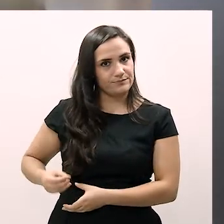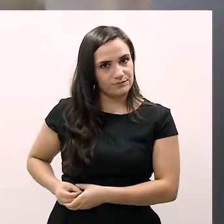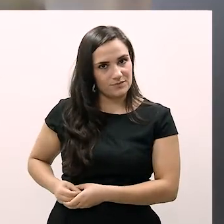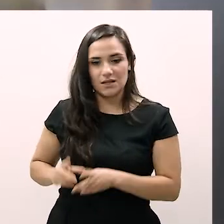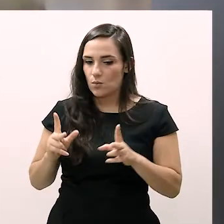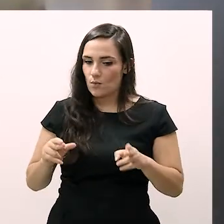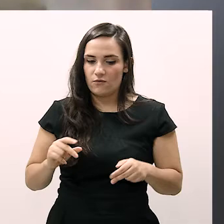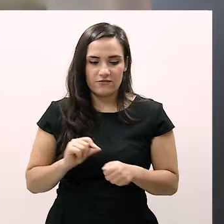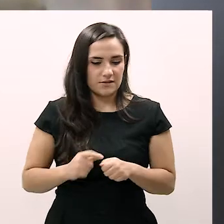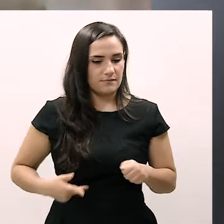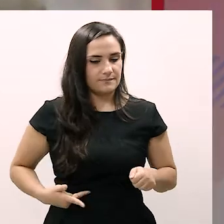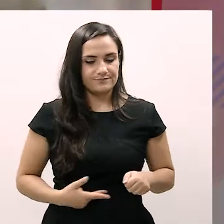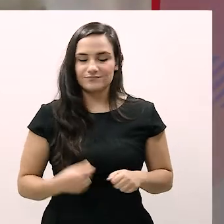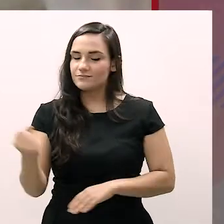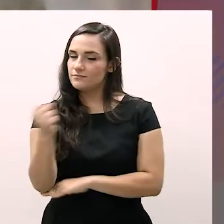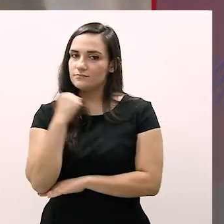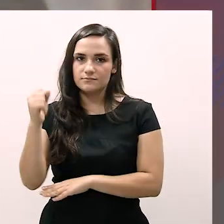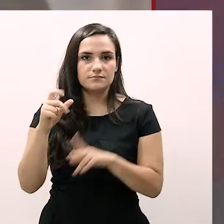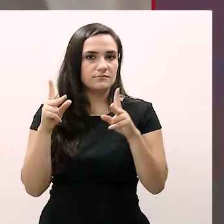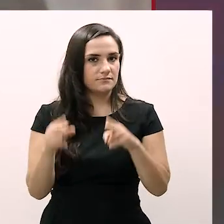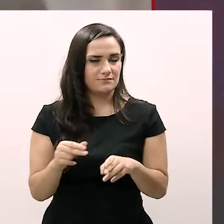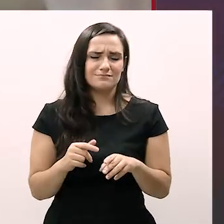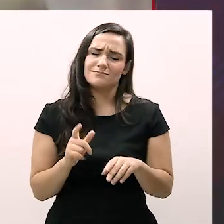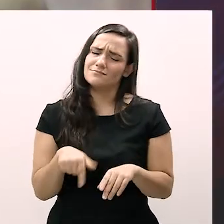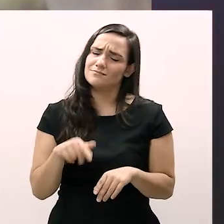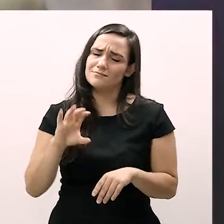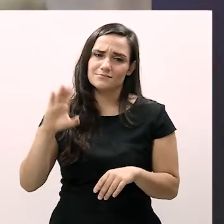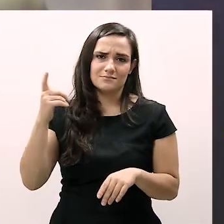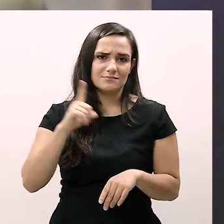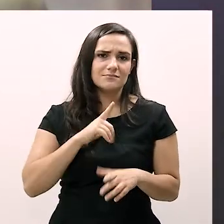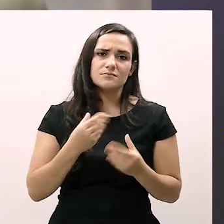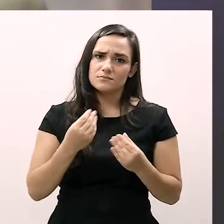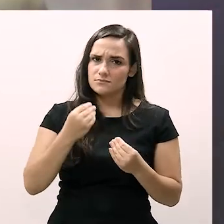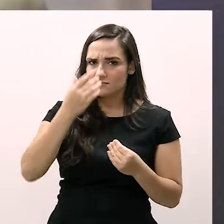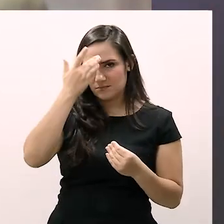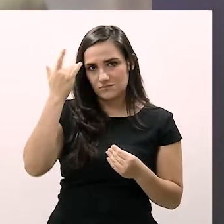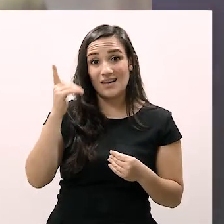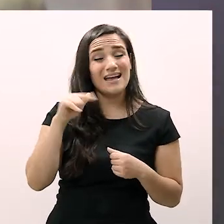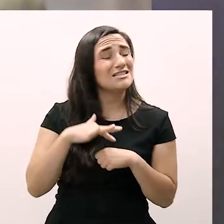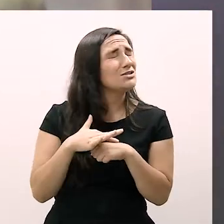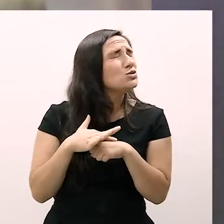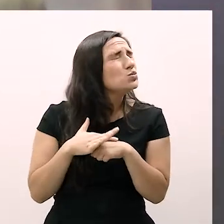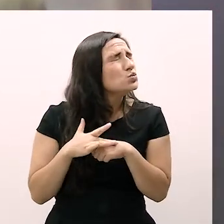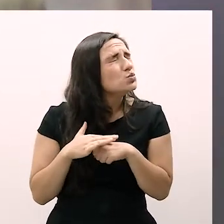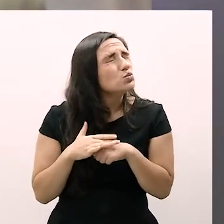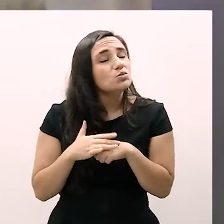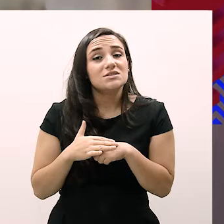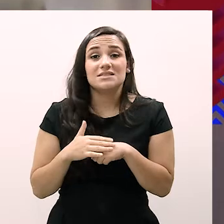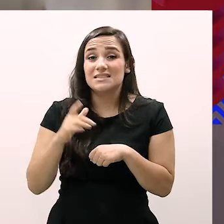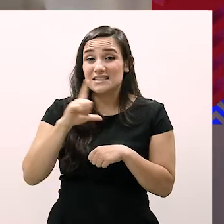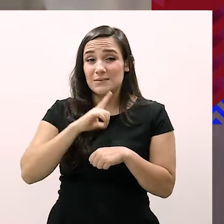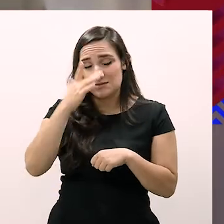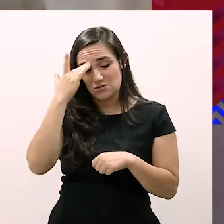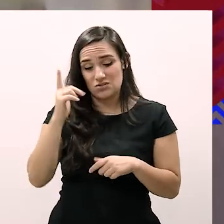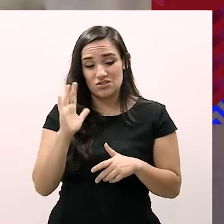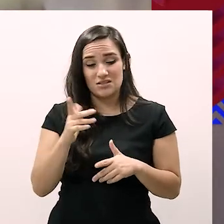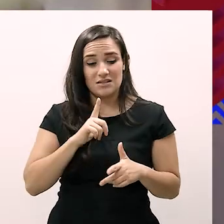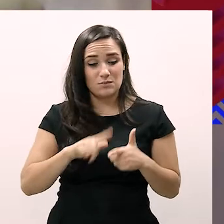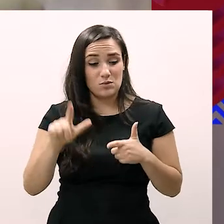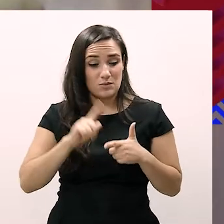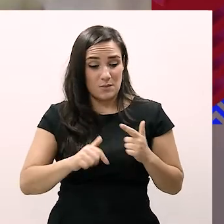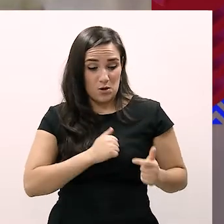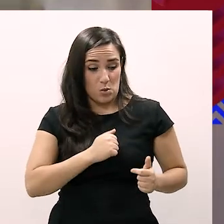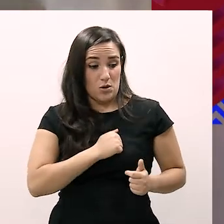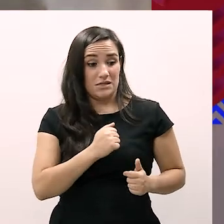especiais, pacientes super obesos ou pacientes muito doentes. Eu coloco pacientes já infartados,